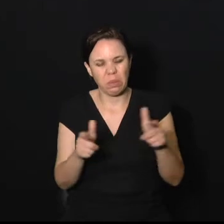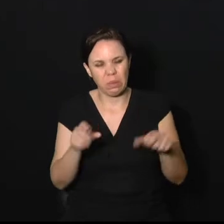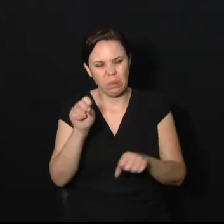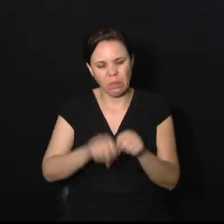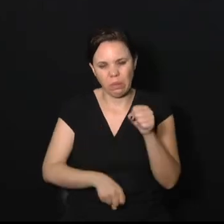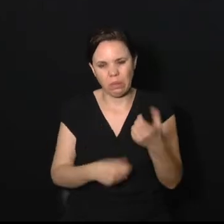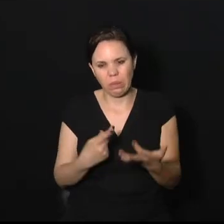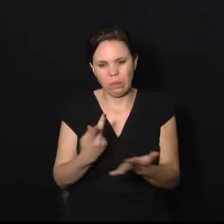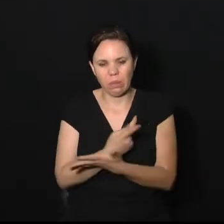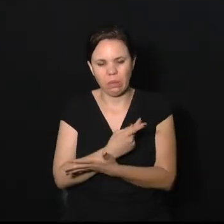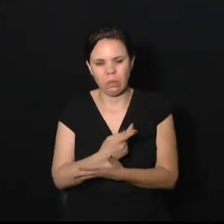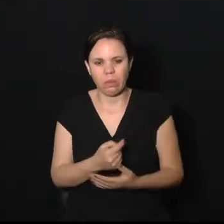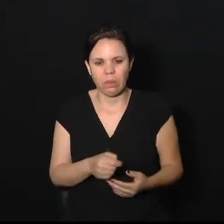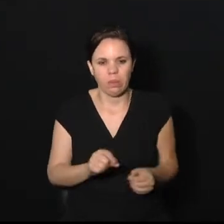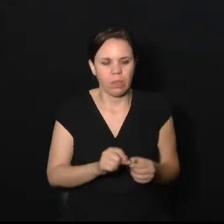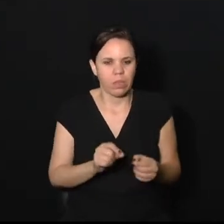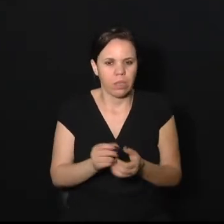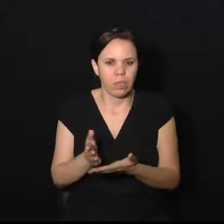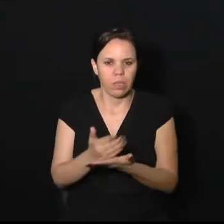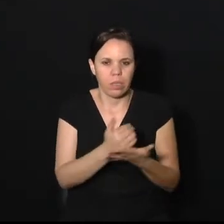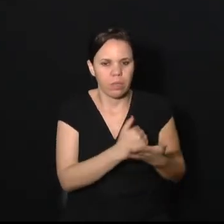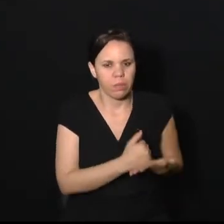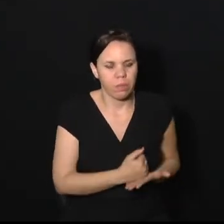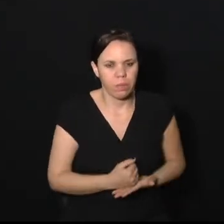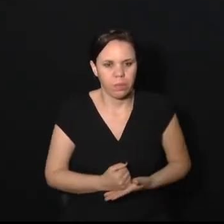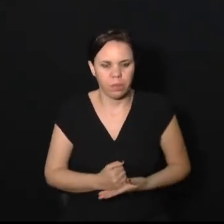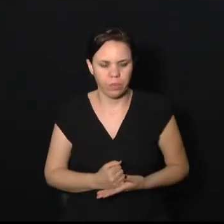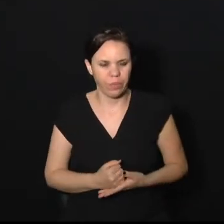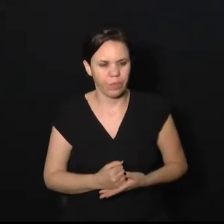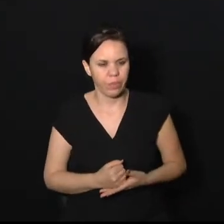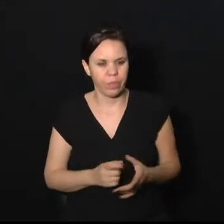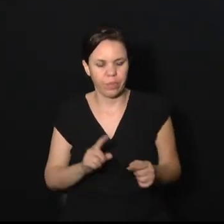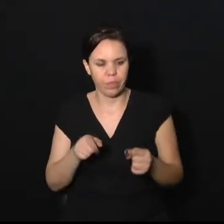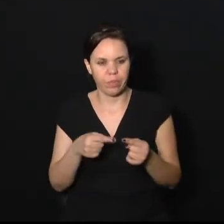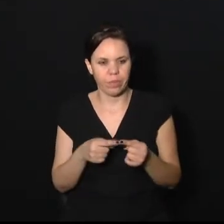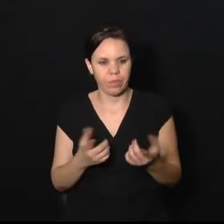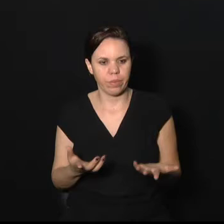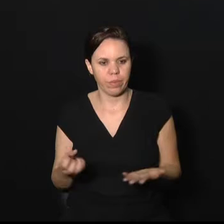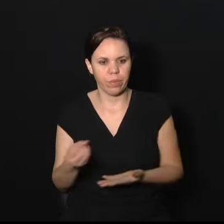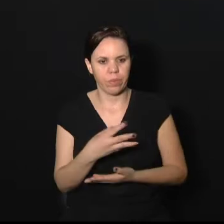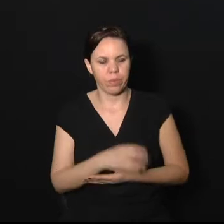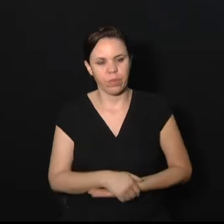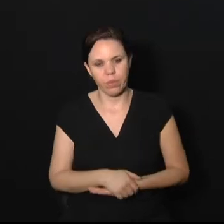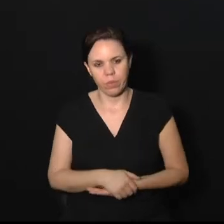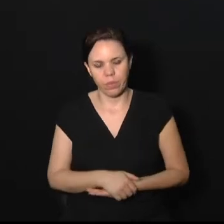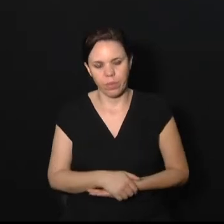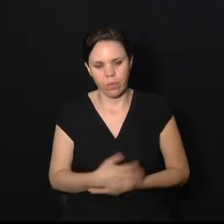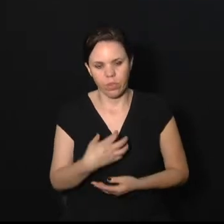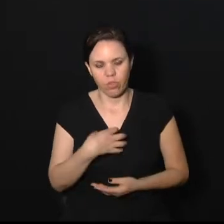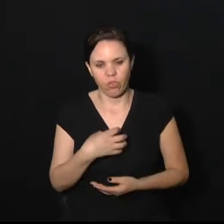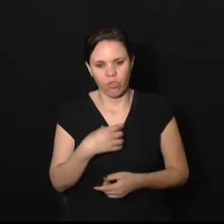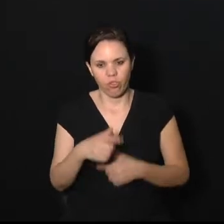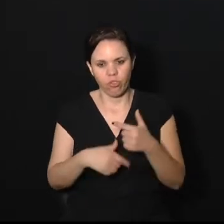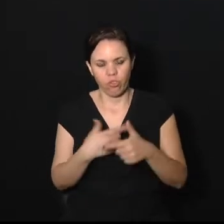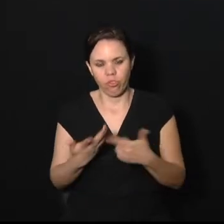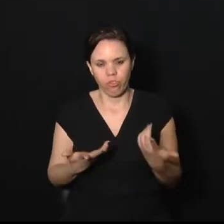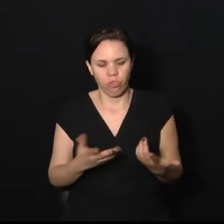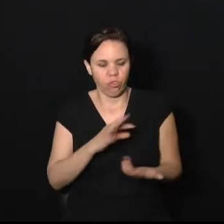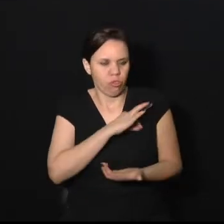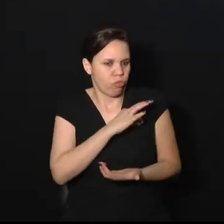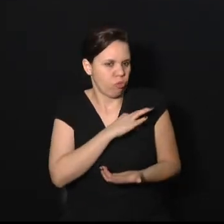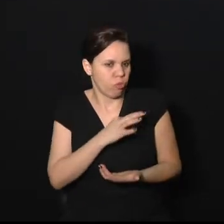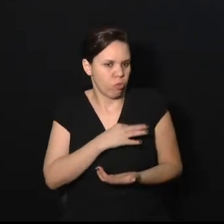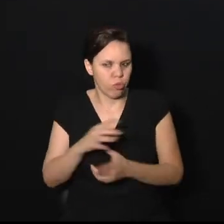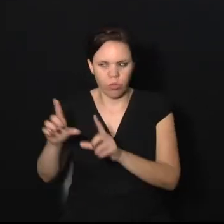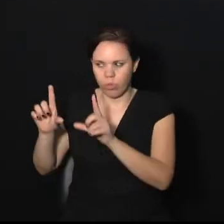dados, no caso Big Data, para fazer essa análise histórica e definir novas formas de trabalhar o policiamento. Eles reduziram